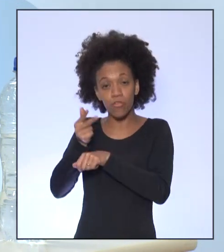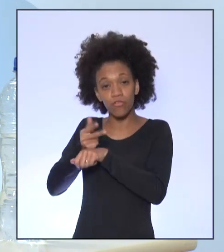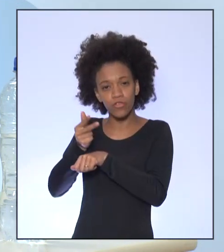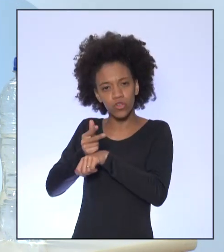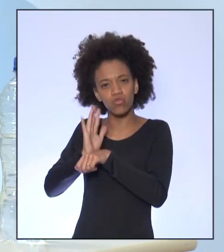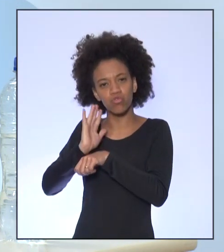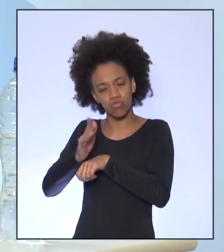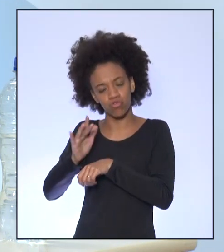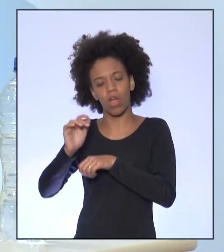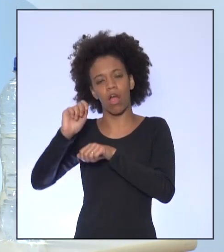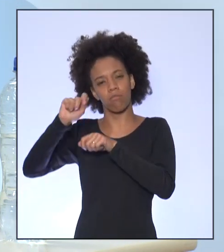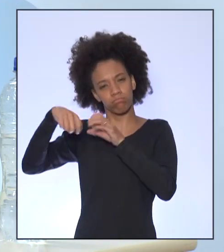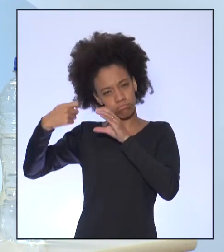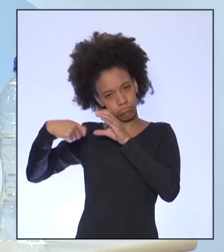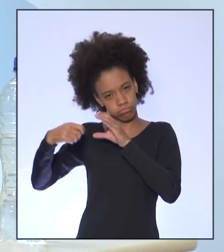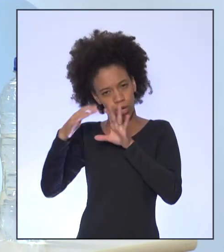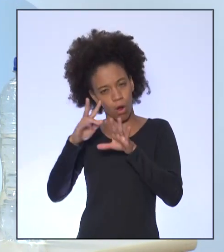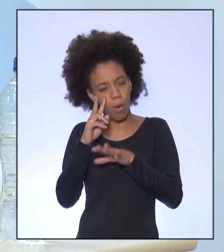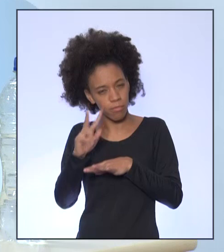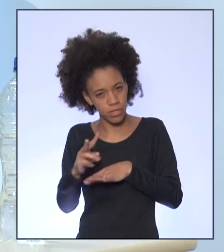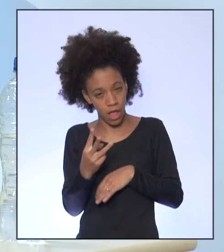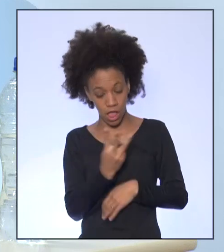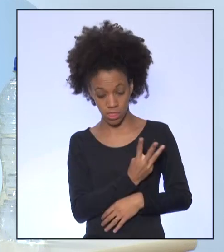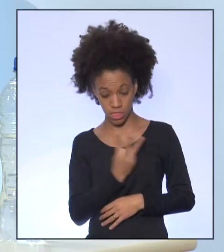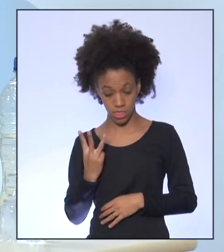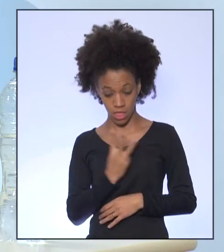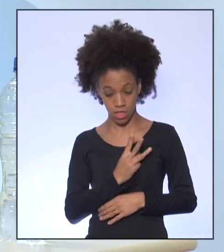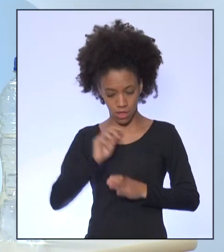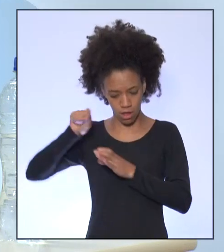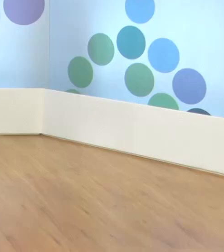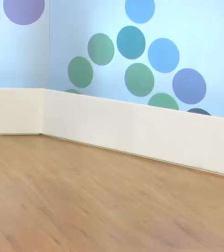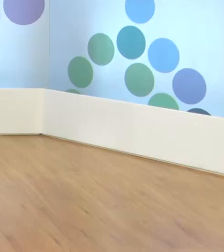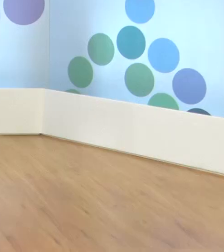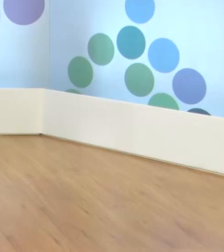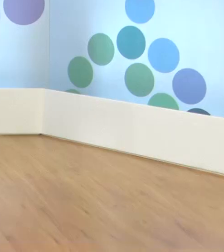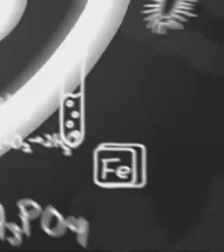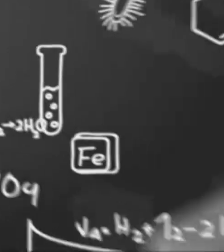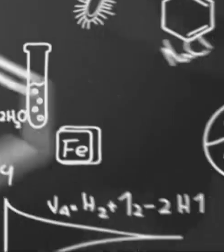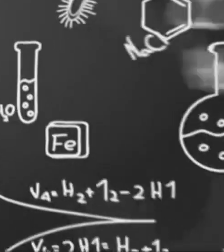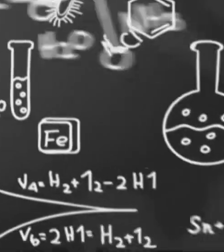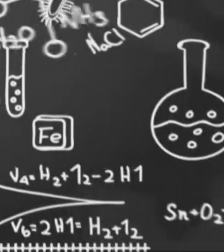gravado. Observem o que acontece nas 3 reações.